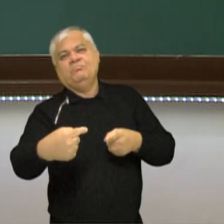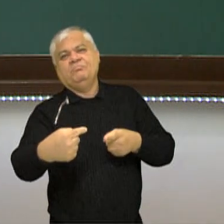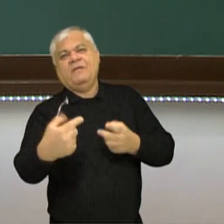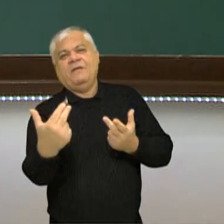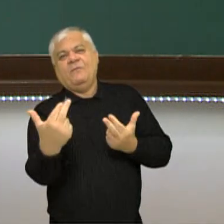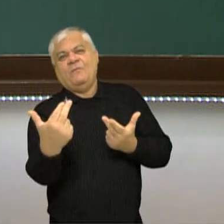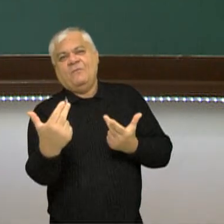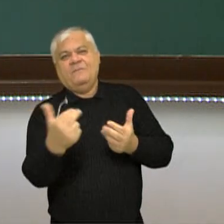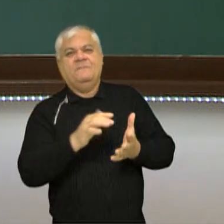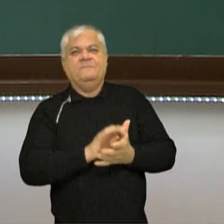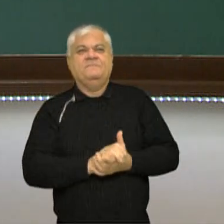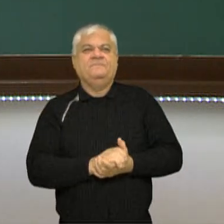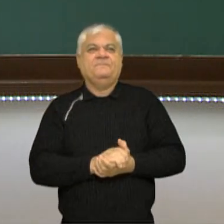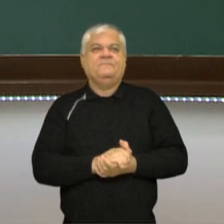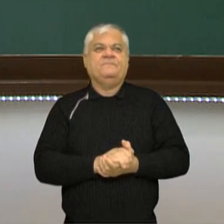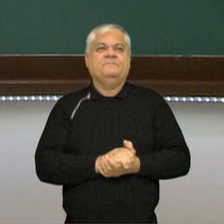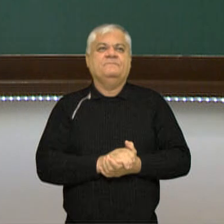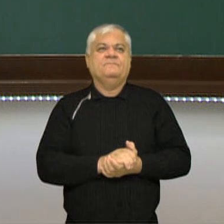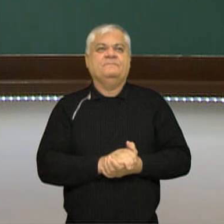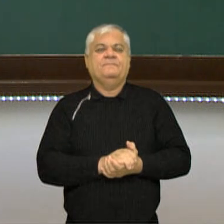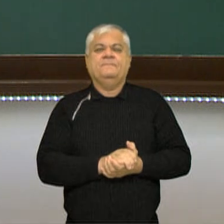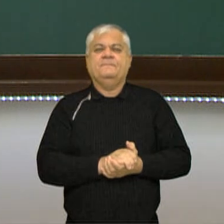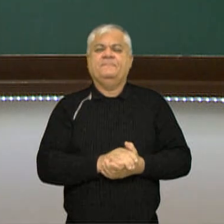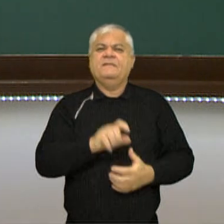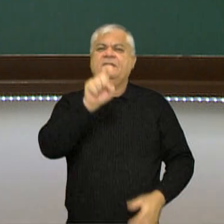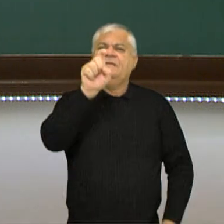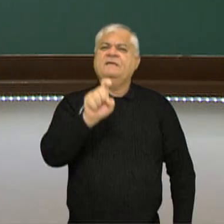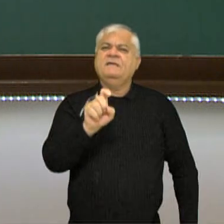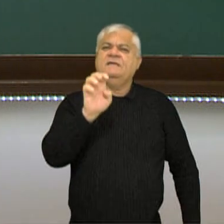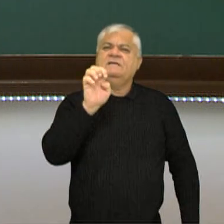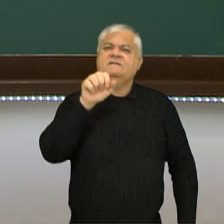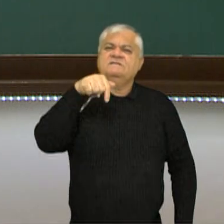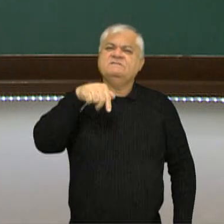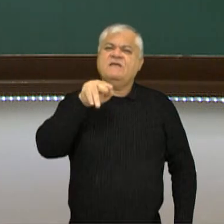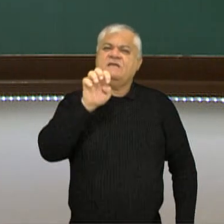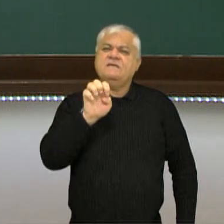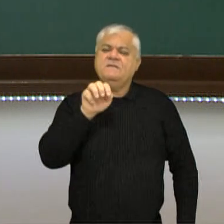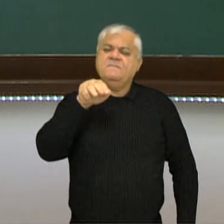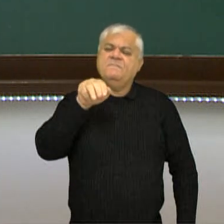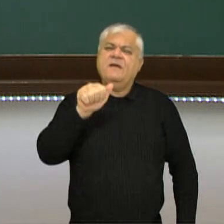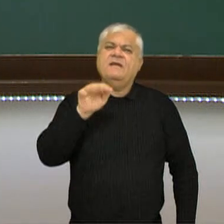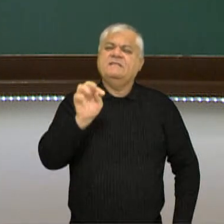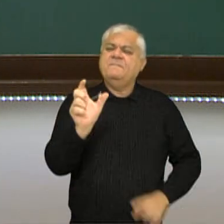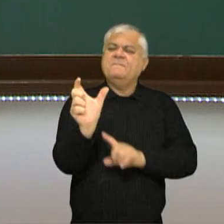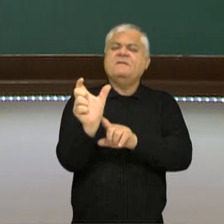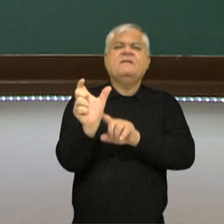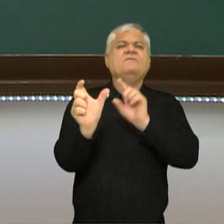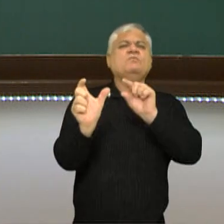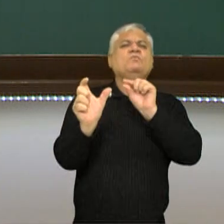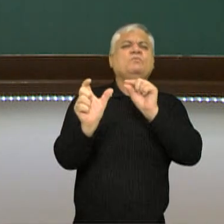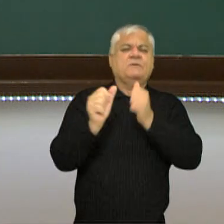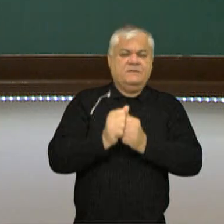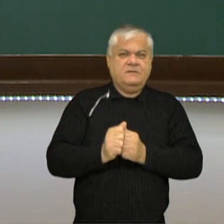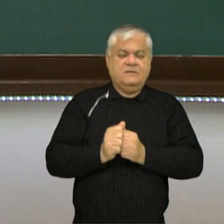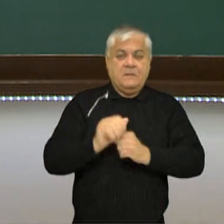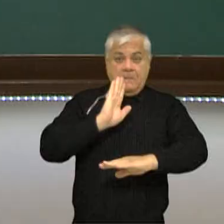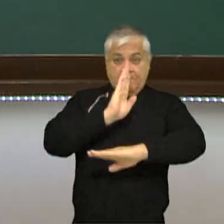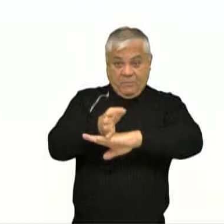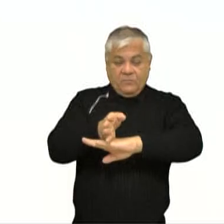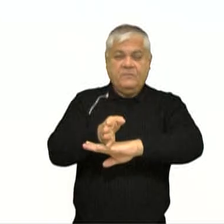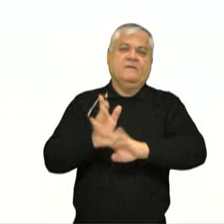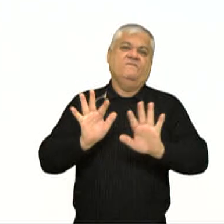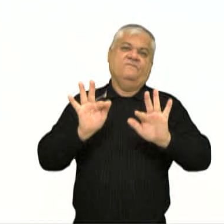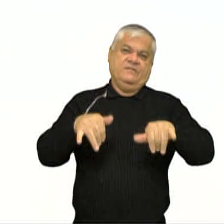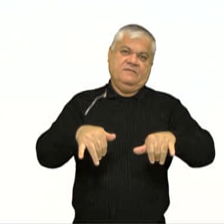cair numa situação de empate. Significado do xeque-mate. Quando um rei leva mate, a partida está terminada, cabendo